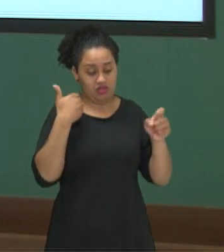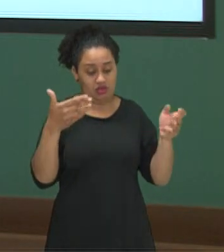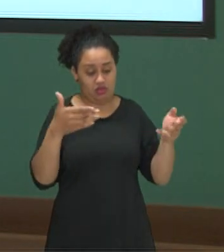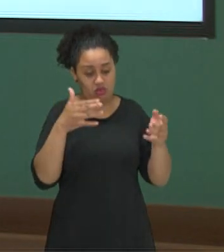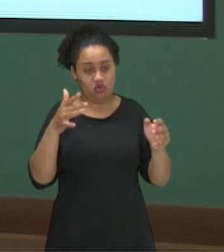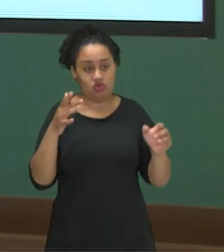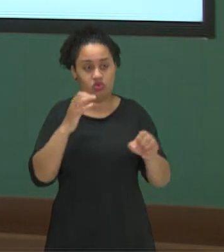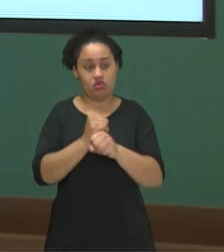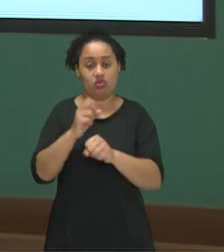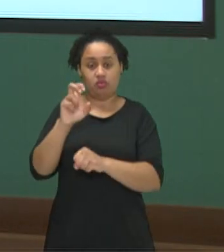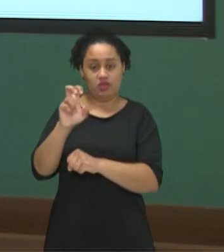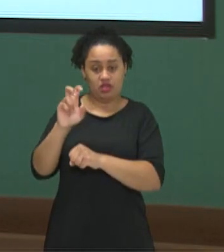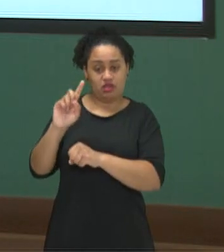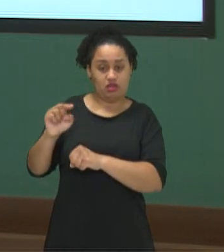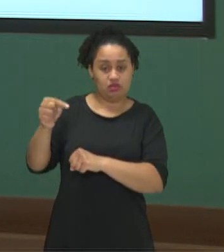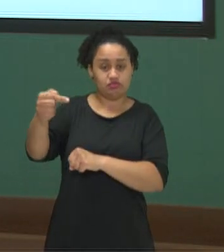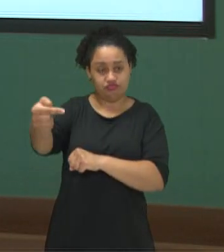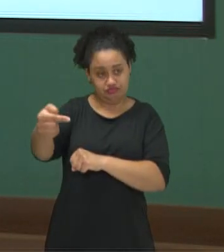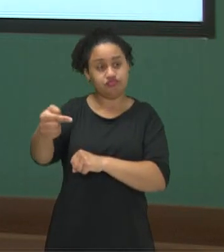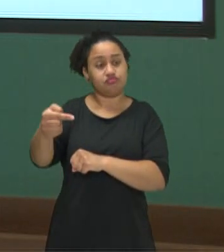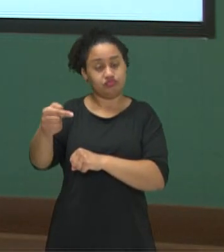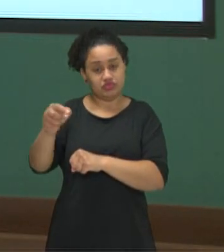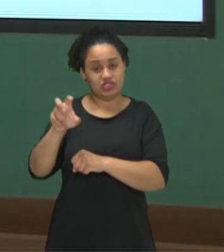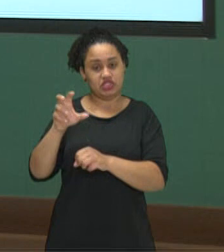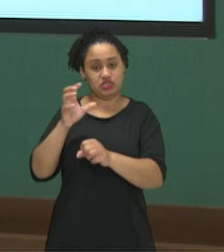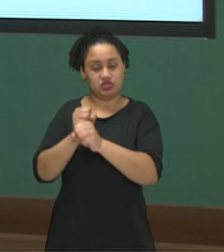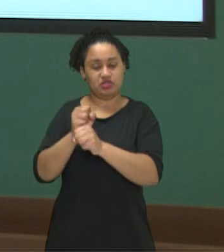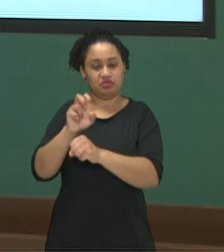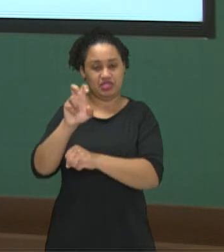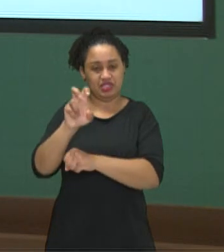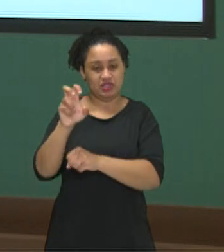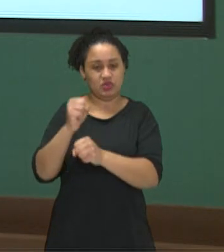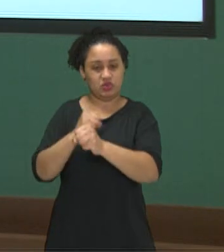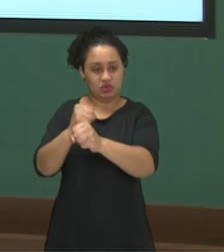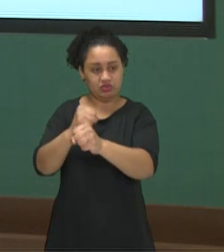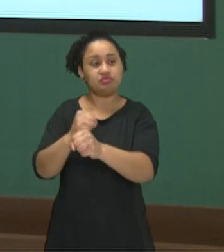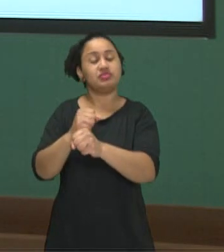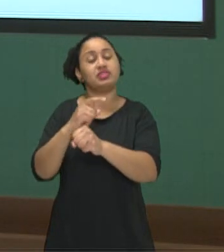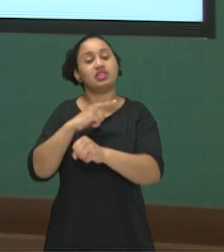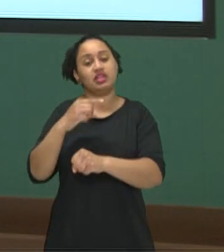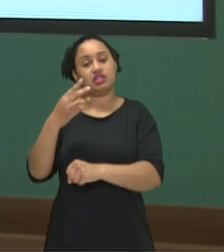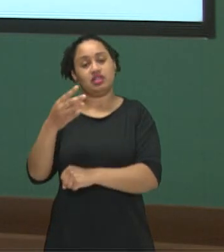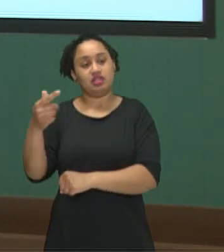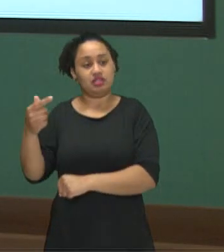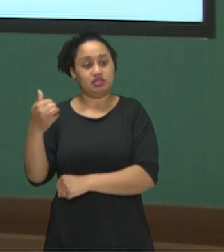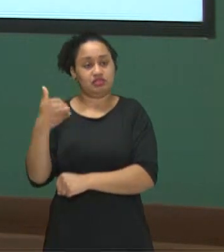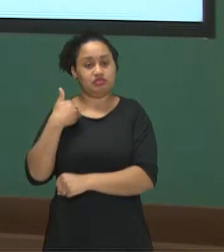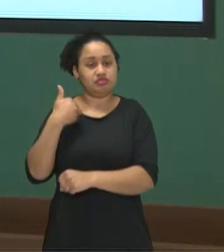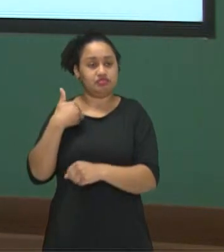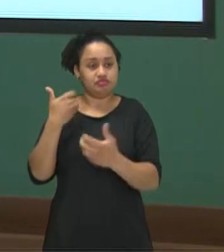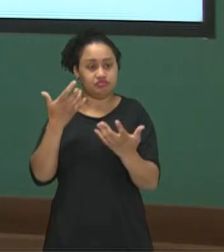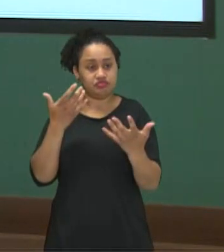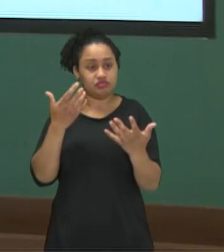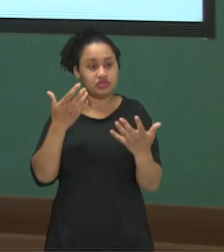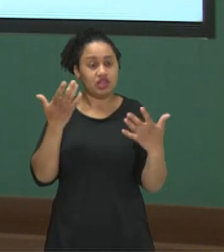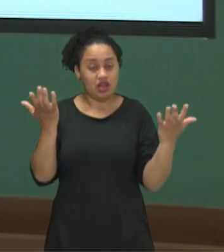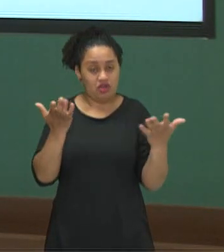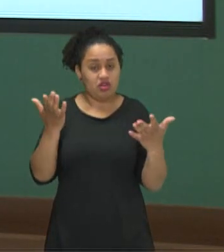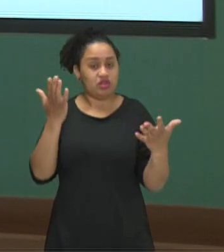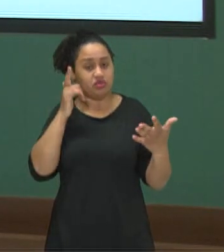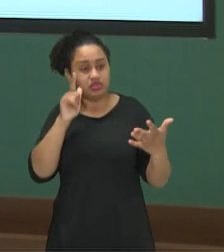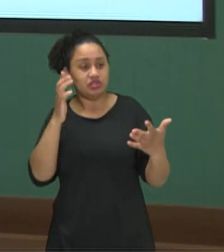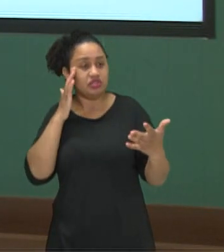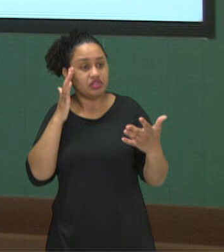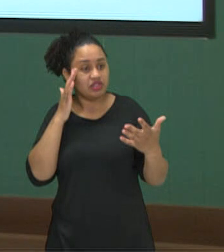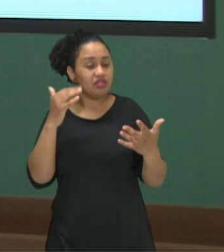mais 5, quer dizer, mais 5 anos, ela vai ter 37 anos. Conseguimos saber qual é a